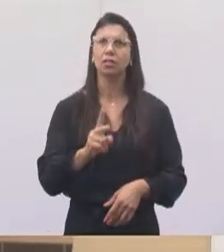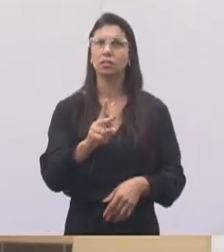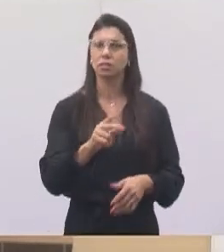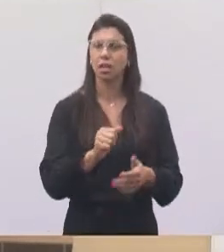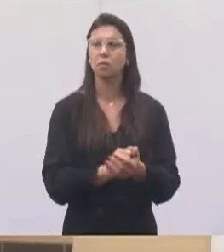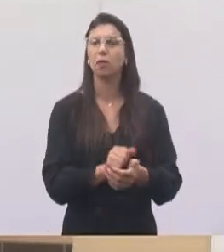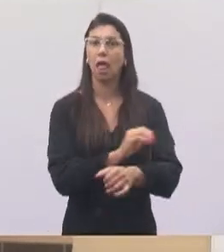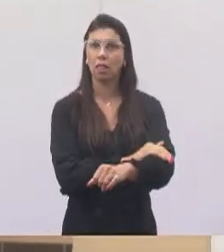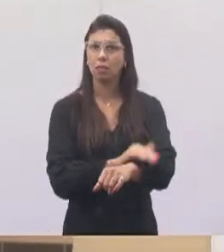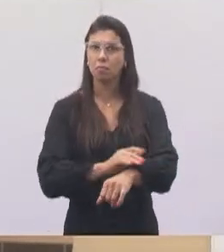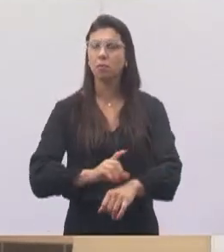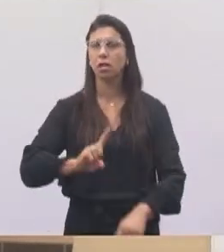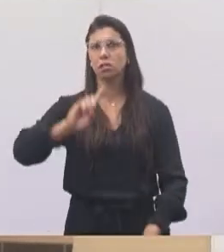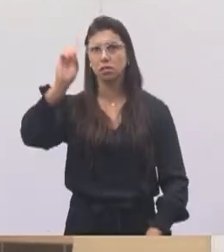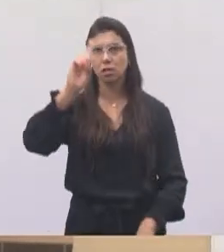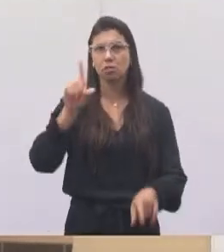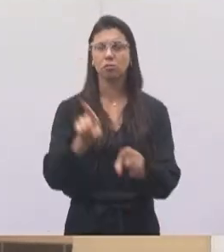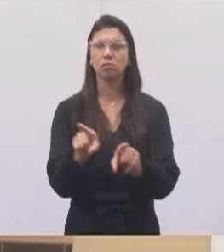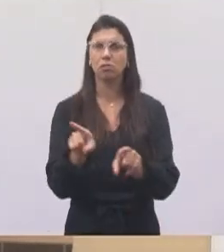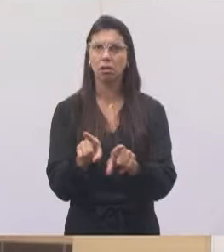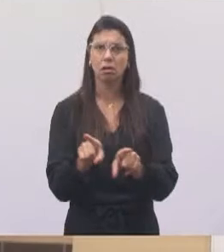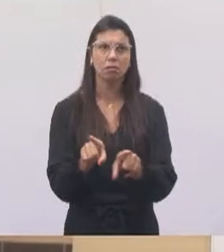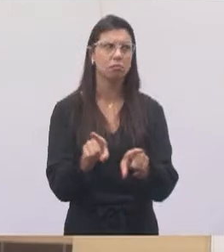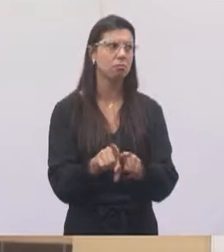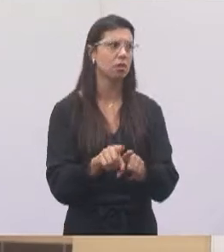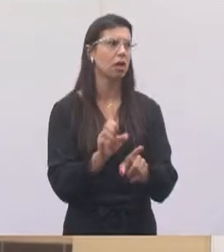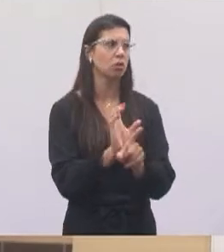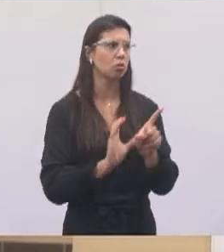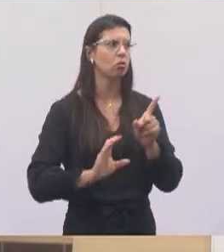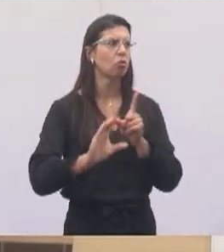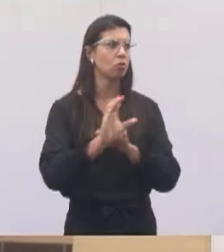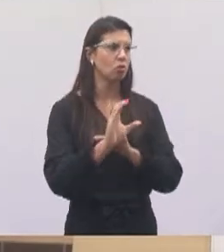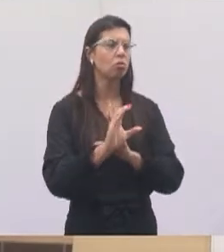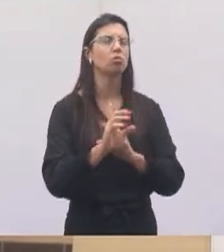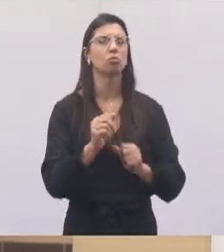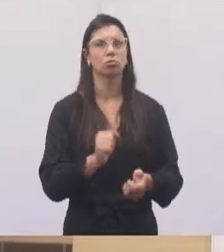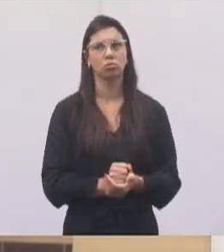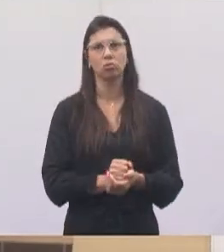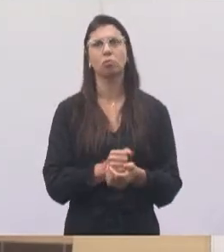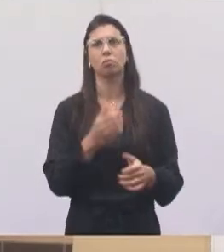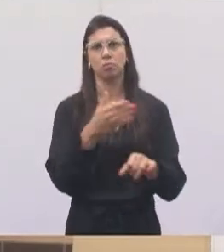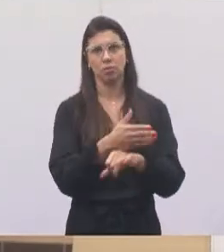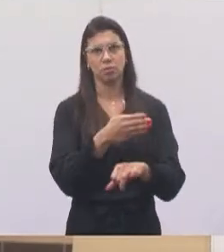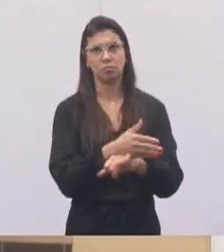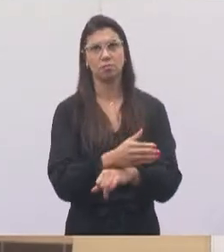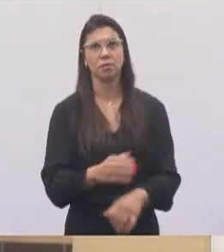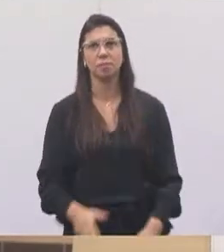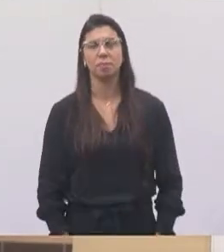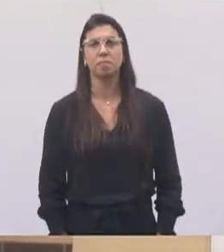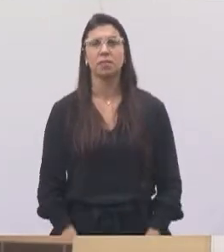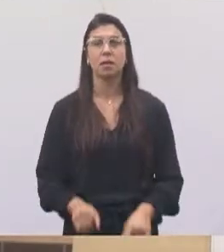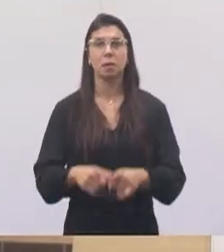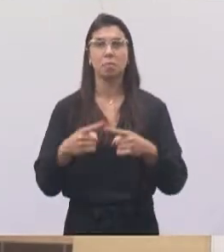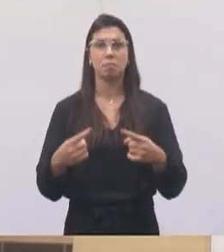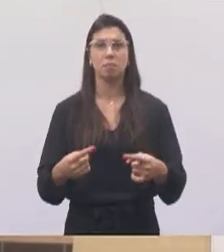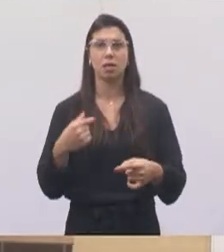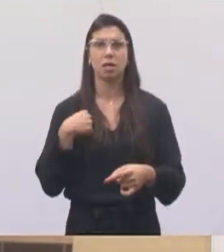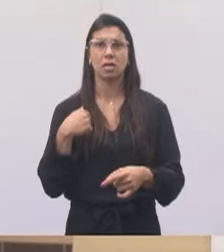maravilhosa, eu quase chorei durante o culto, né? Então, eu fui criada dessa forma, tá? Não